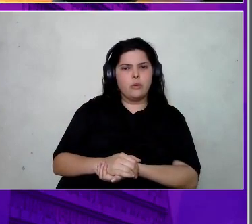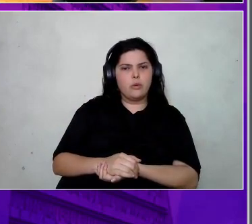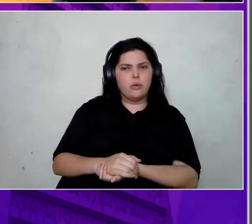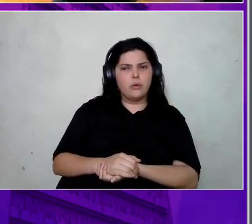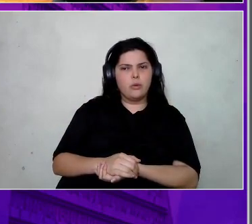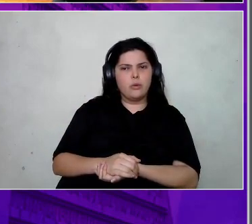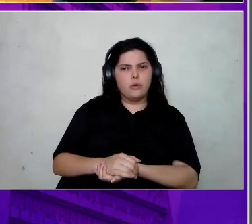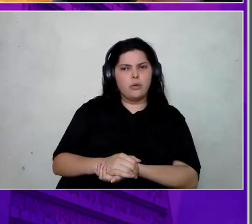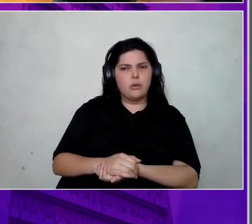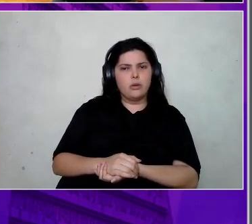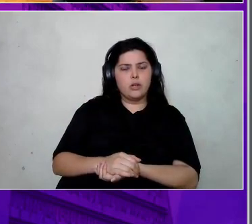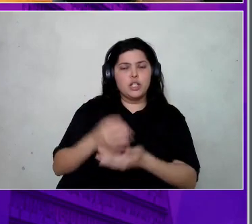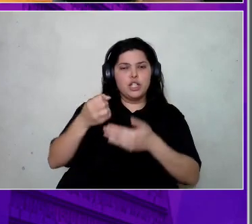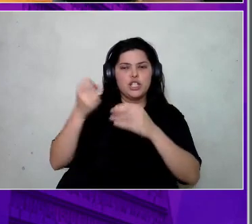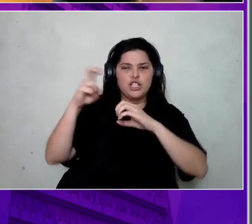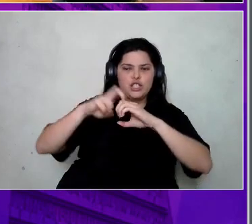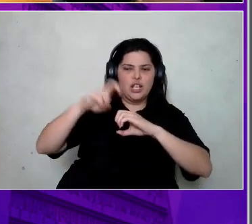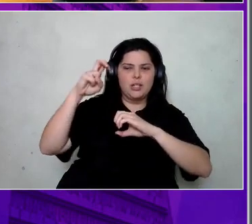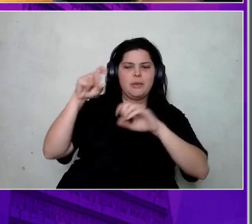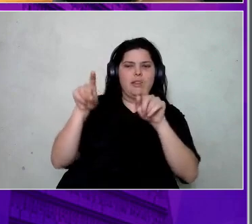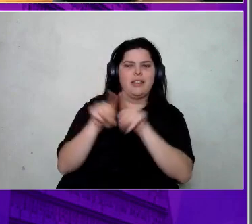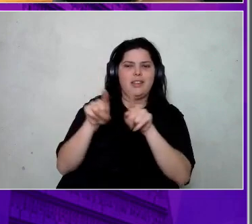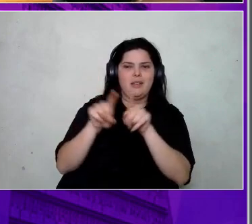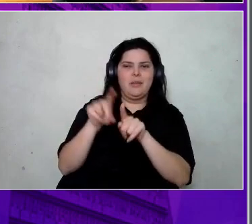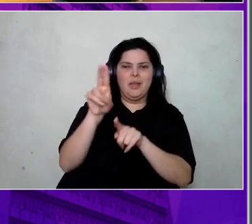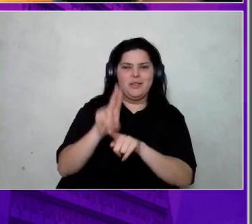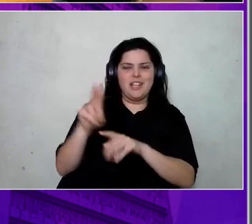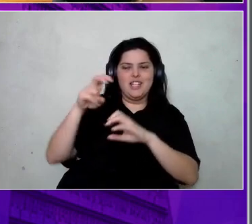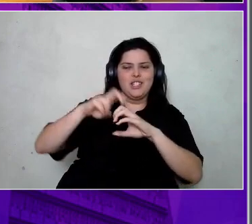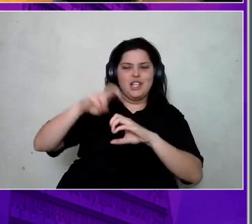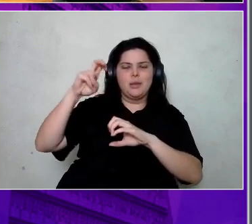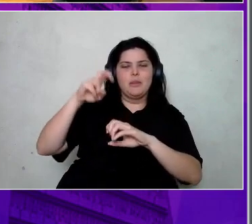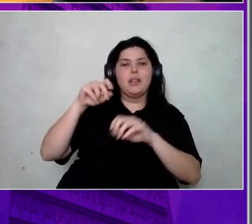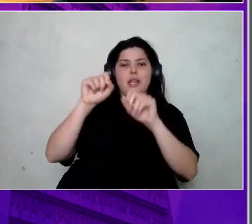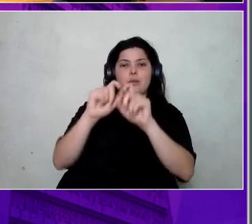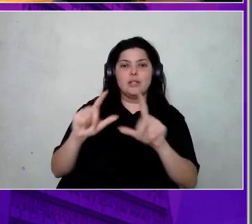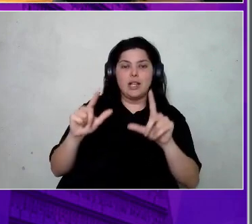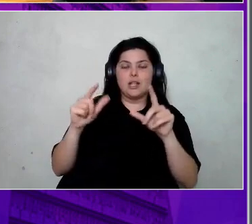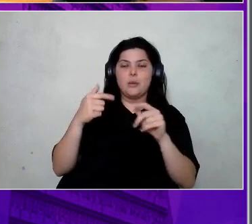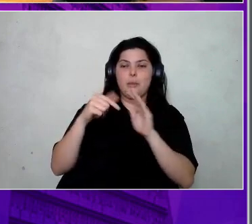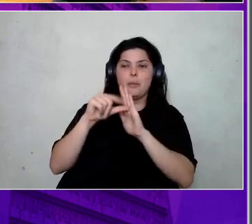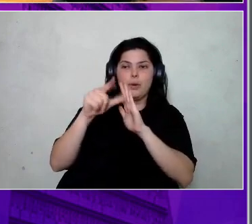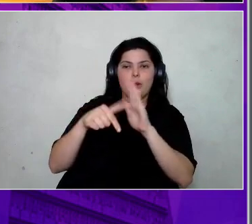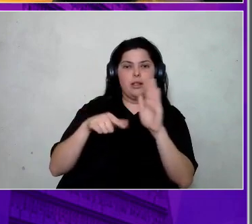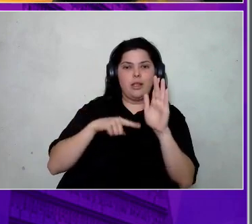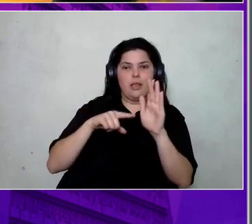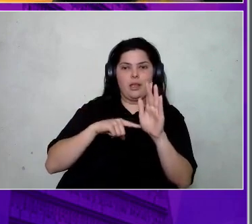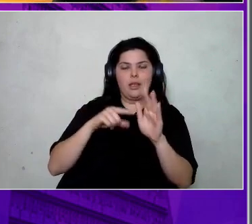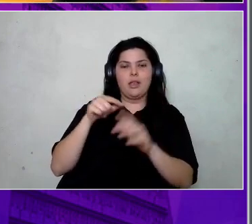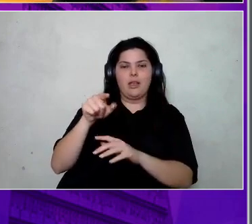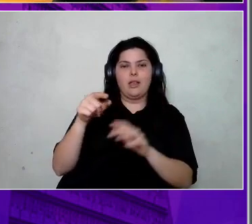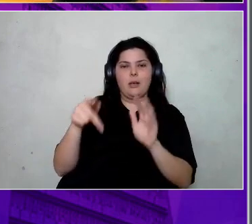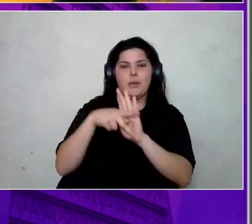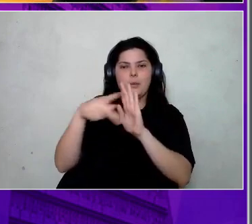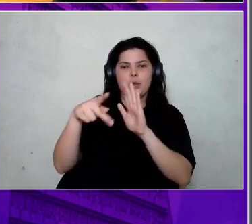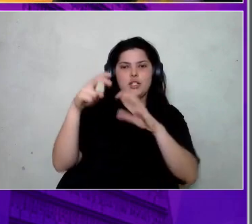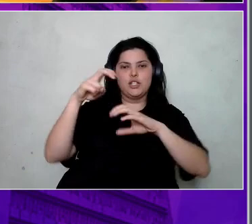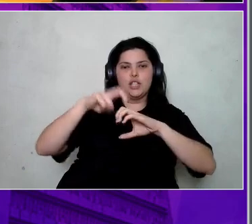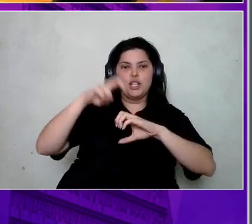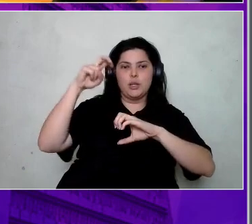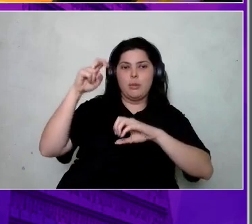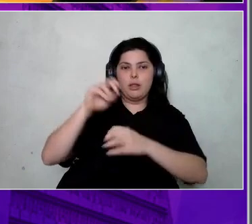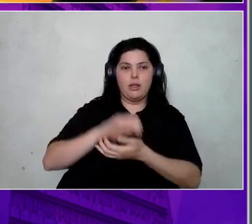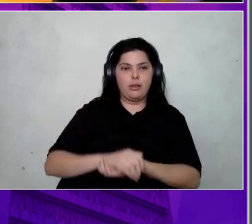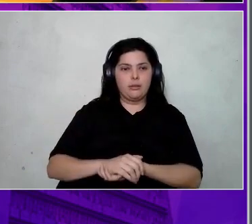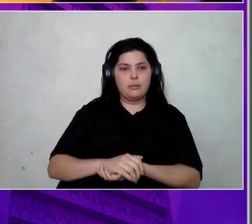Chat GPT, eu ia usar o Chat GPT, né, que na verdade está no slide da frente ali, que é esse aqui, né? Eu iria usar o Chat GPT, mas lá em